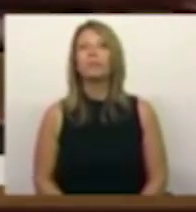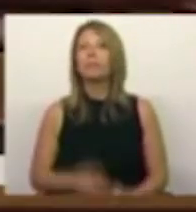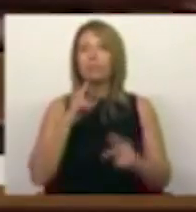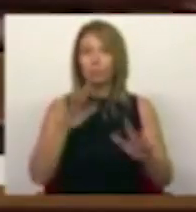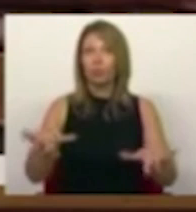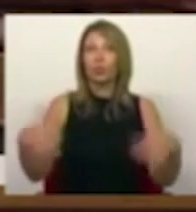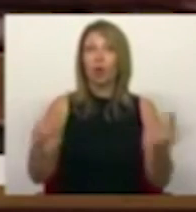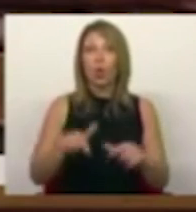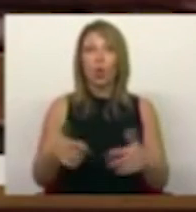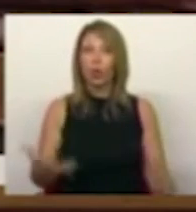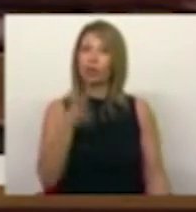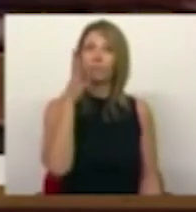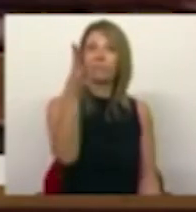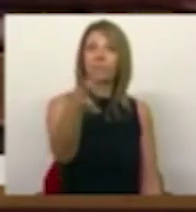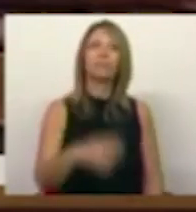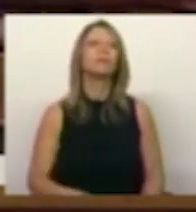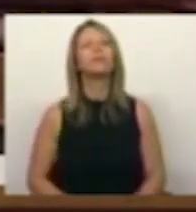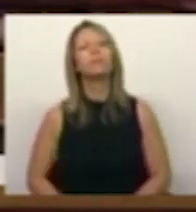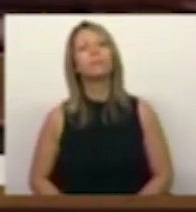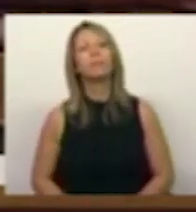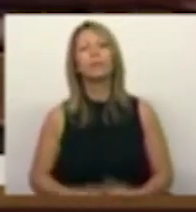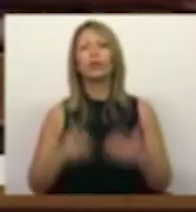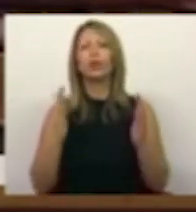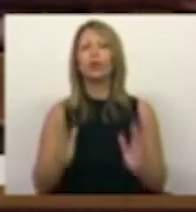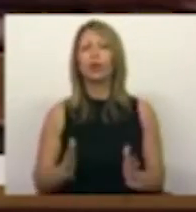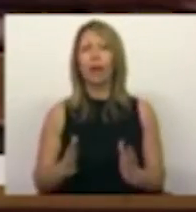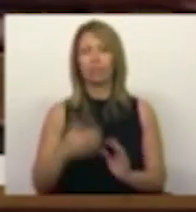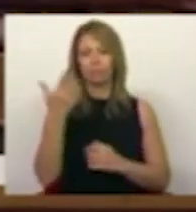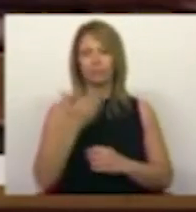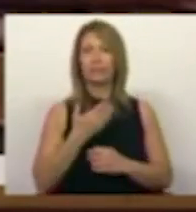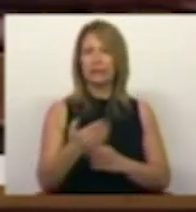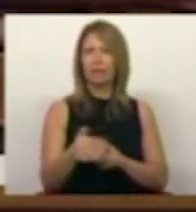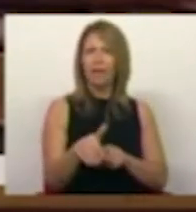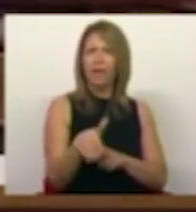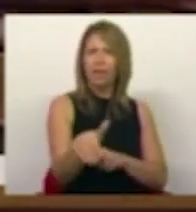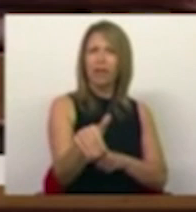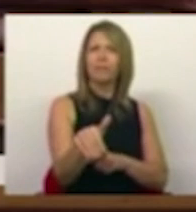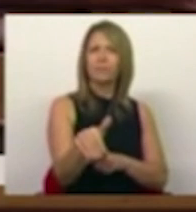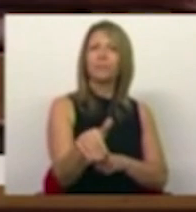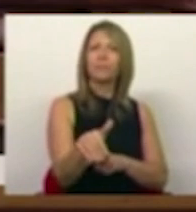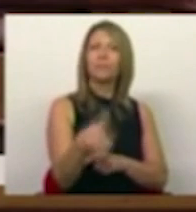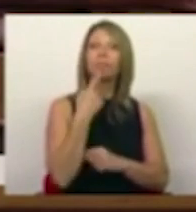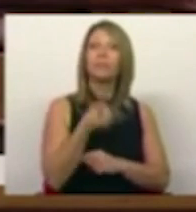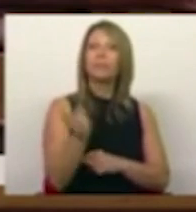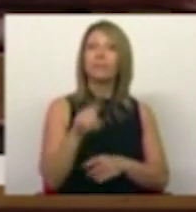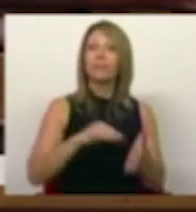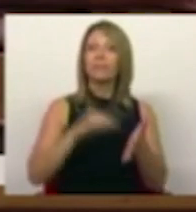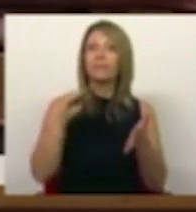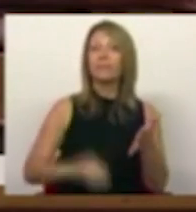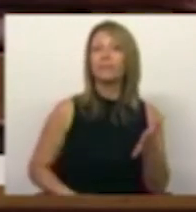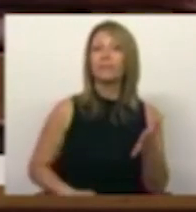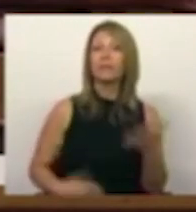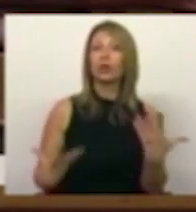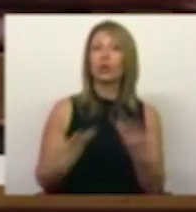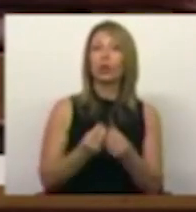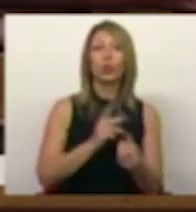Posso hoje anunciar que já na próxima semana voltaremos a assinar com